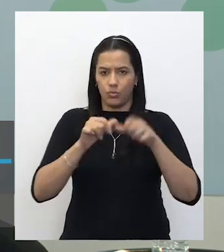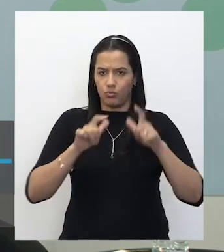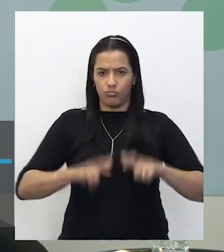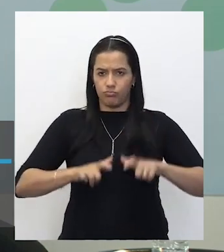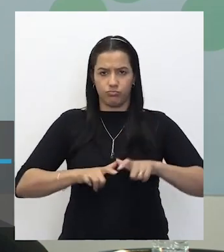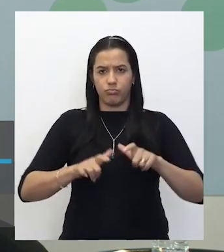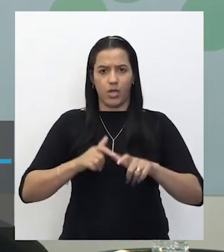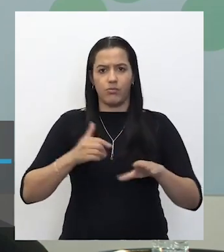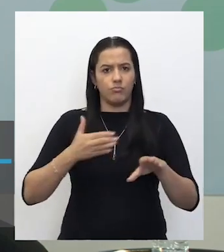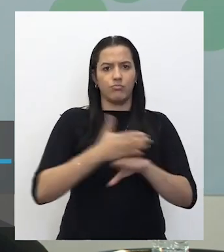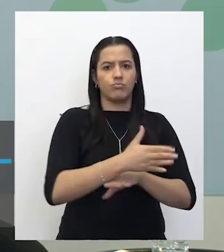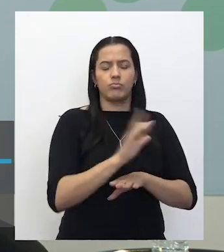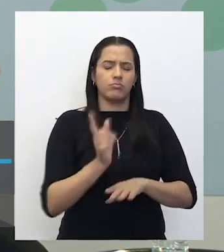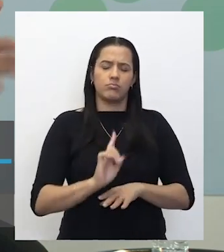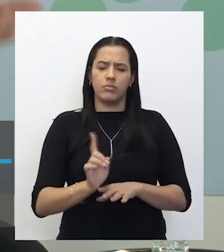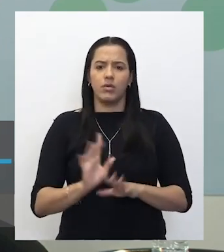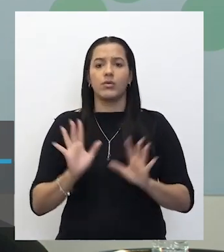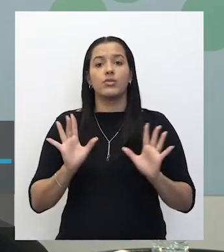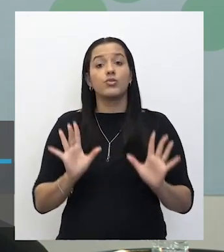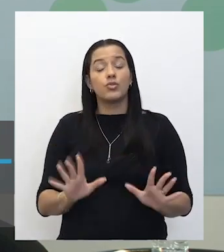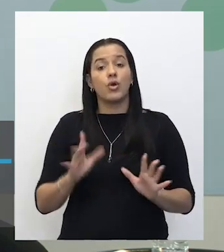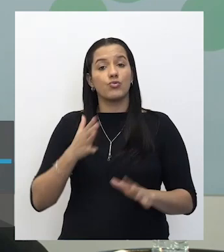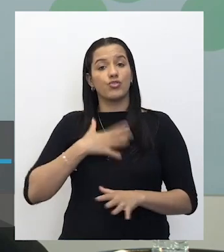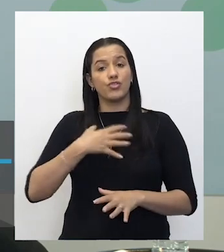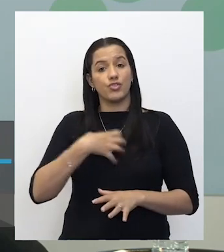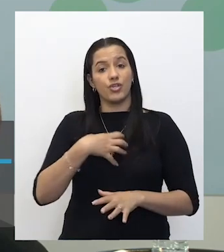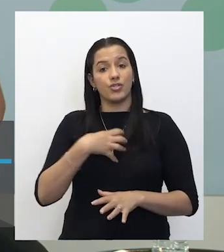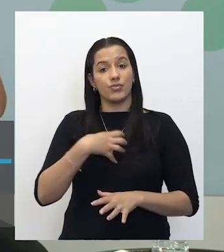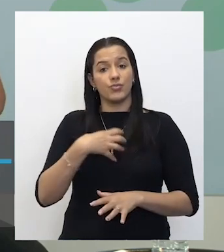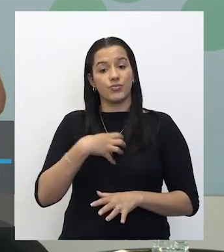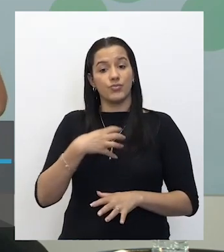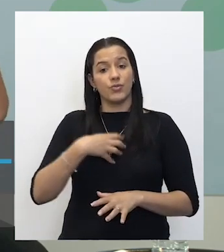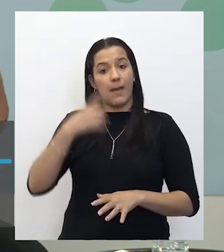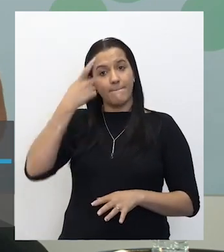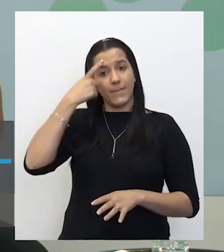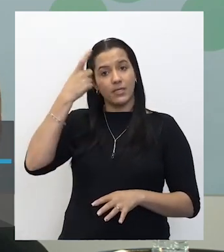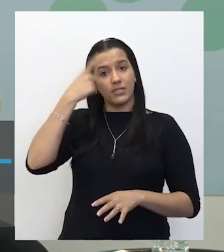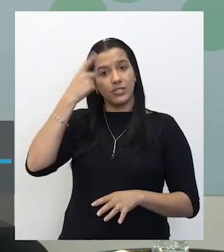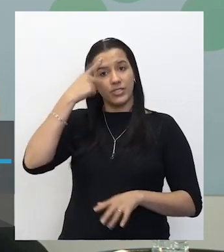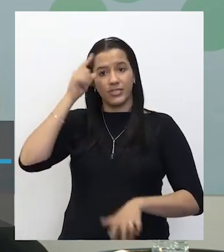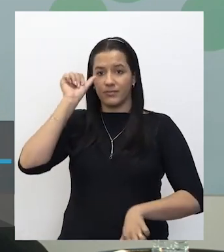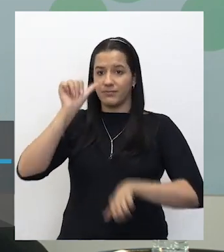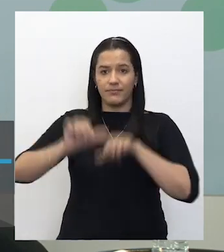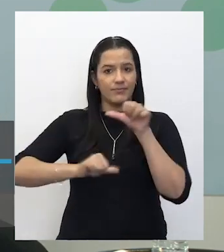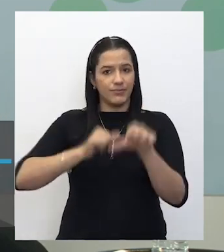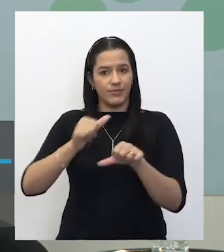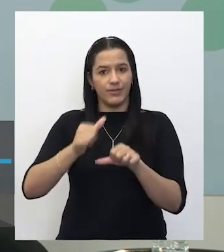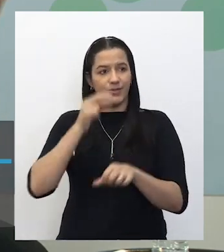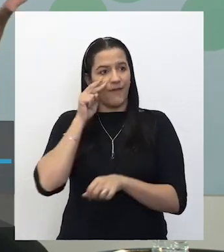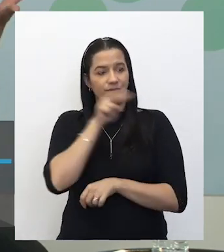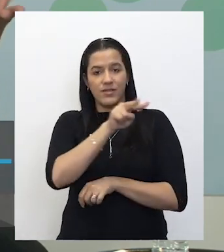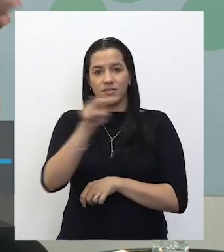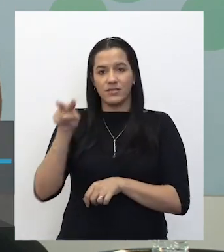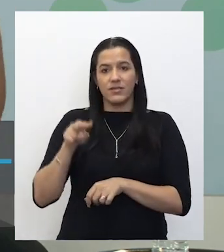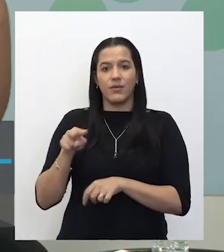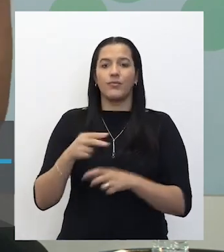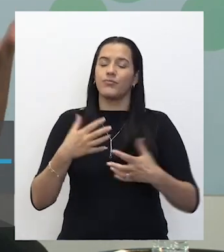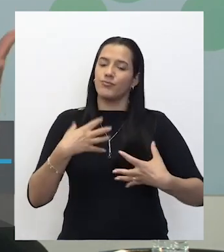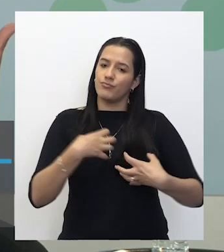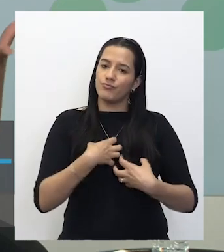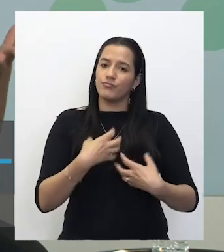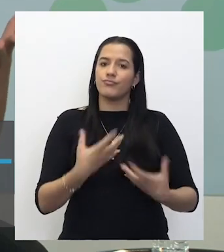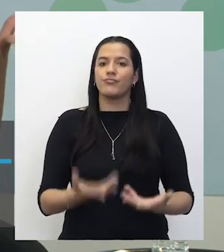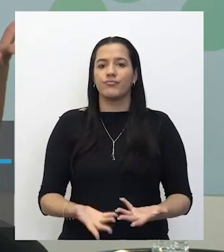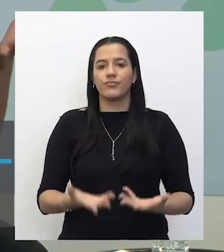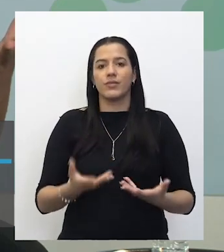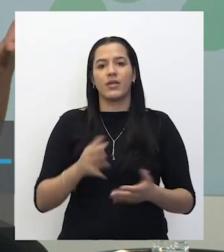não saiu da onde ele estava, ele continuou no mesmo lugar. Mas a mudança de visão, a mudança de postura em relação às